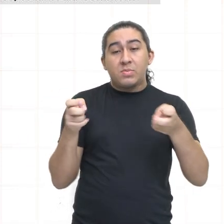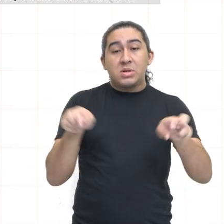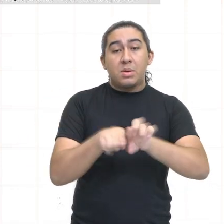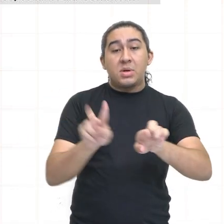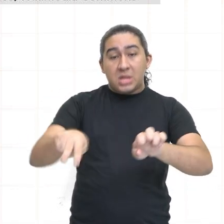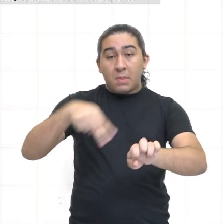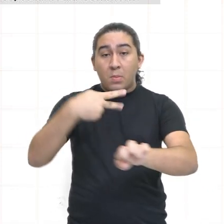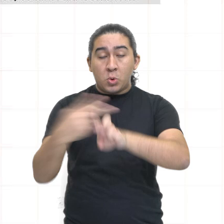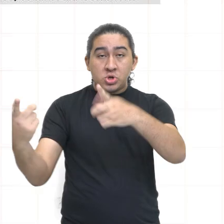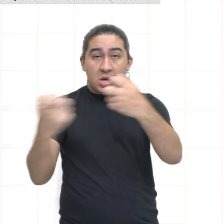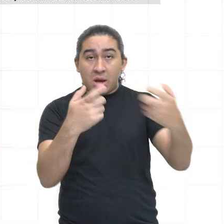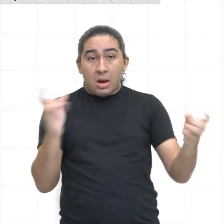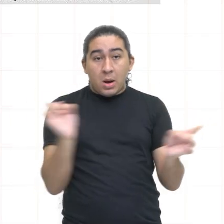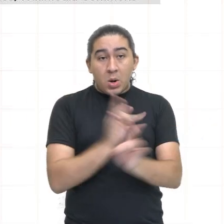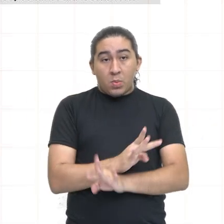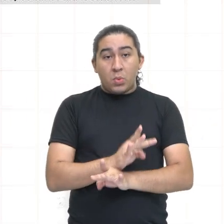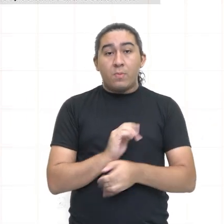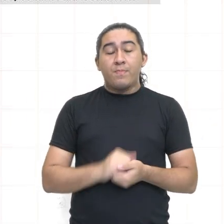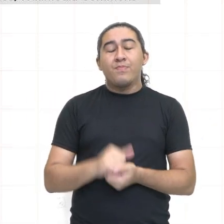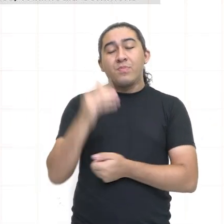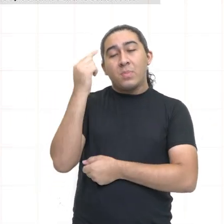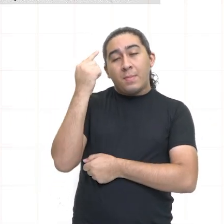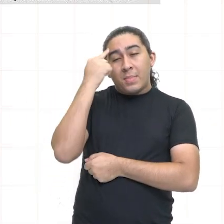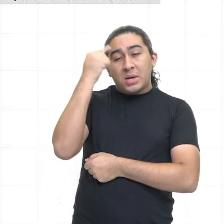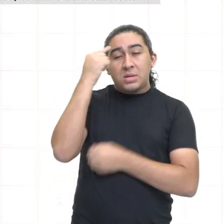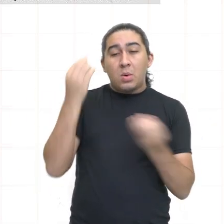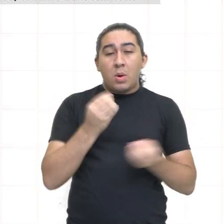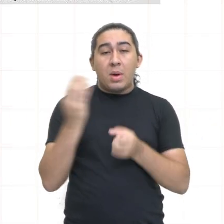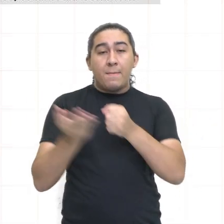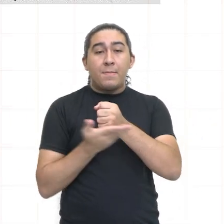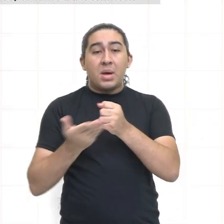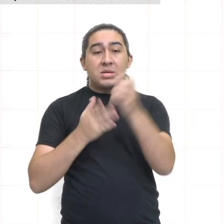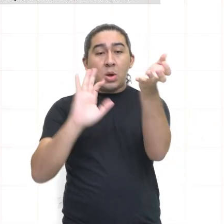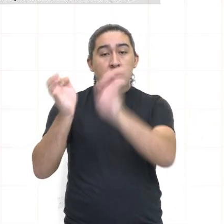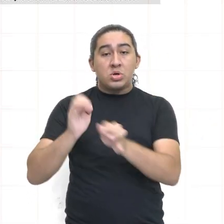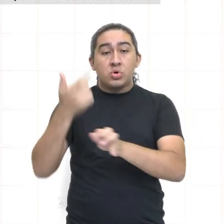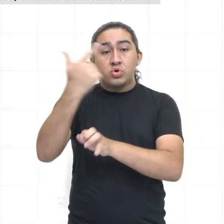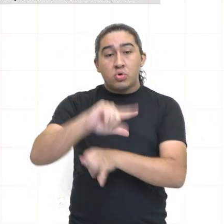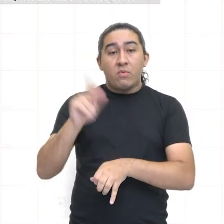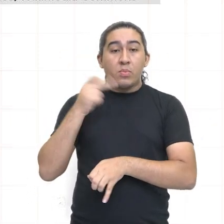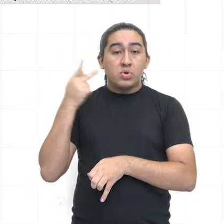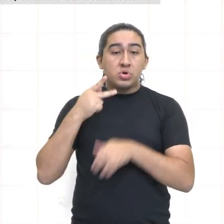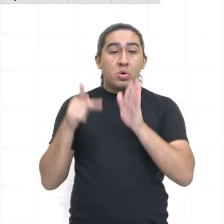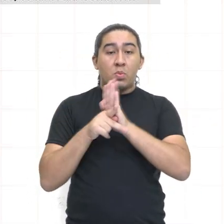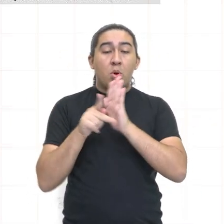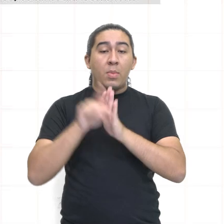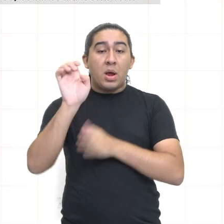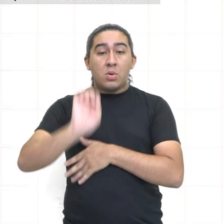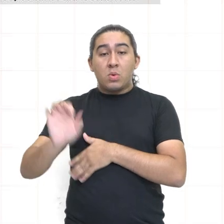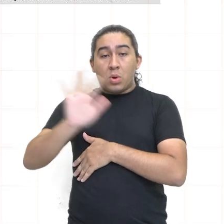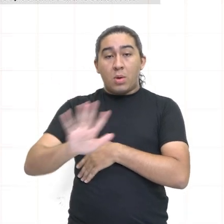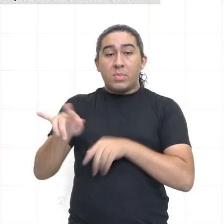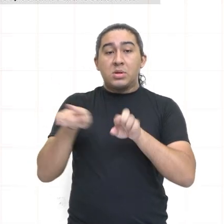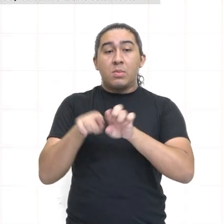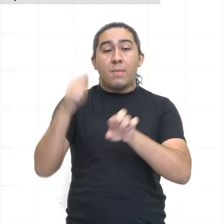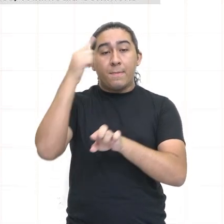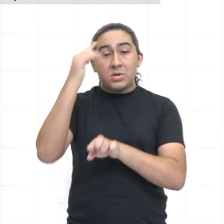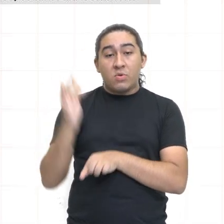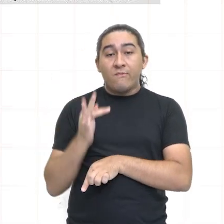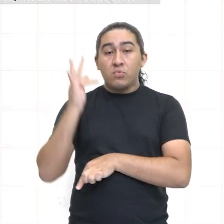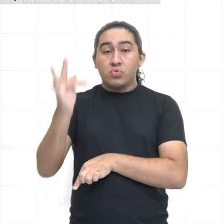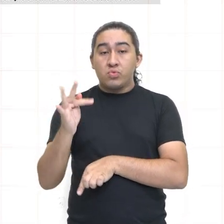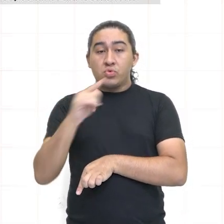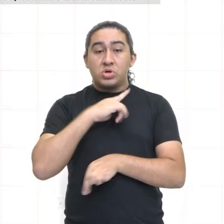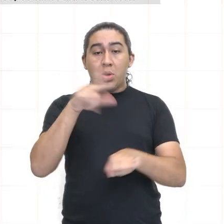do pós-guerra, estabelecer os princípios para a reorganização política da Europa, incluindo o futuro